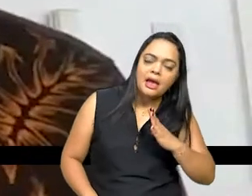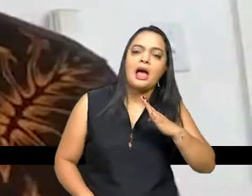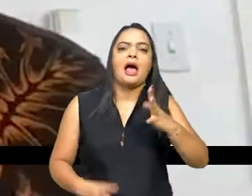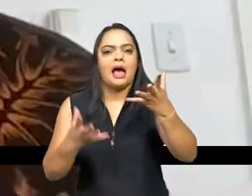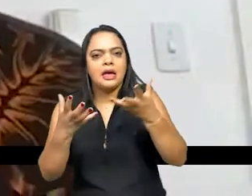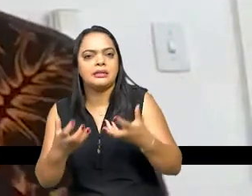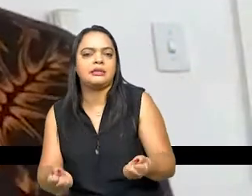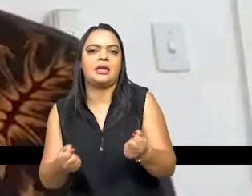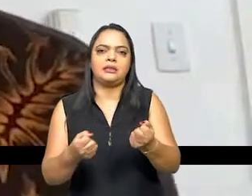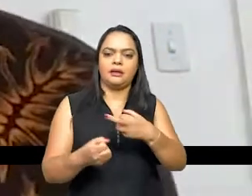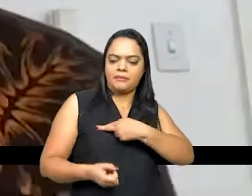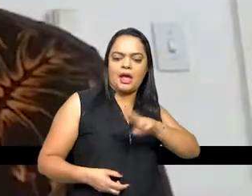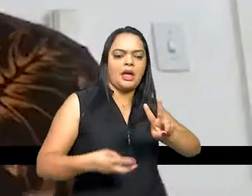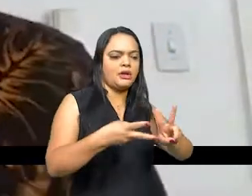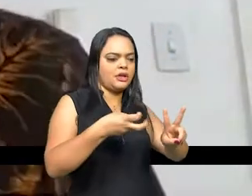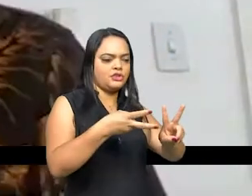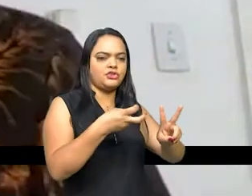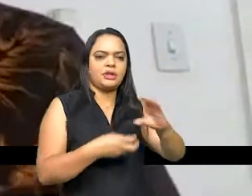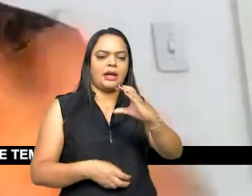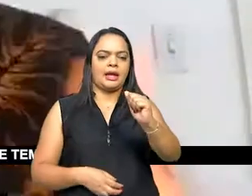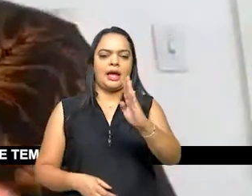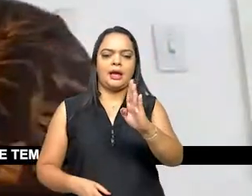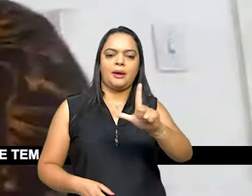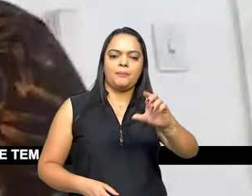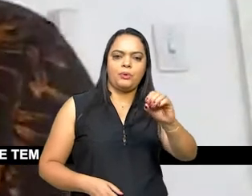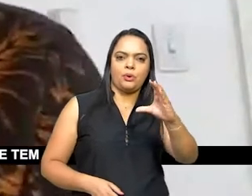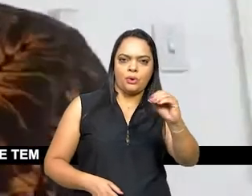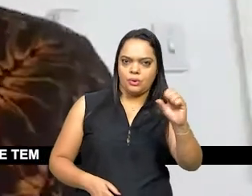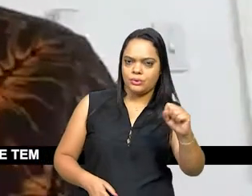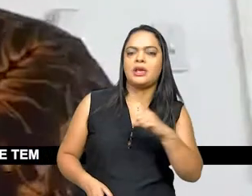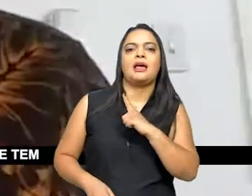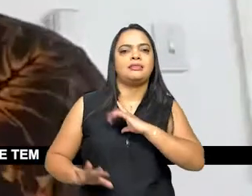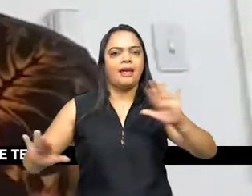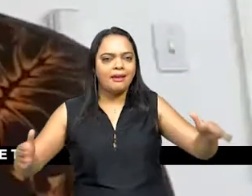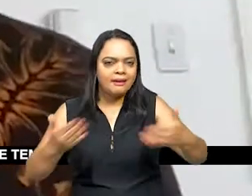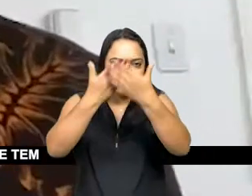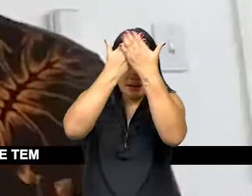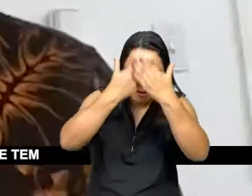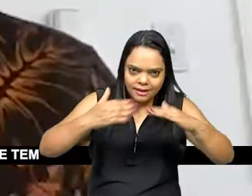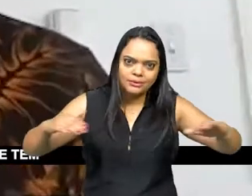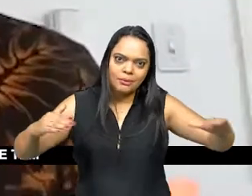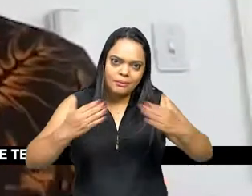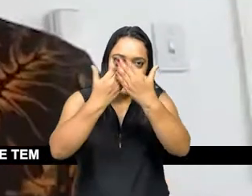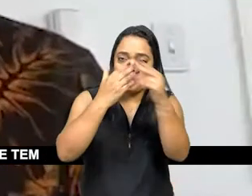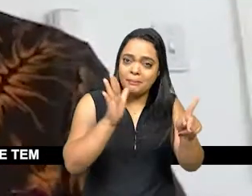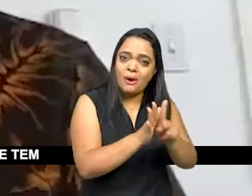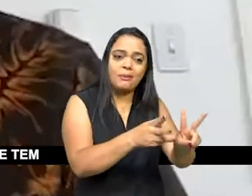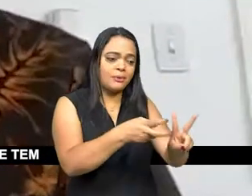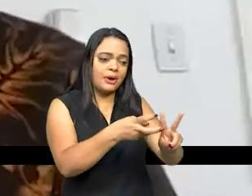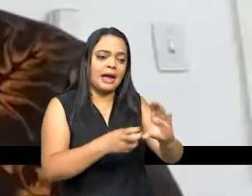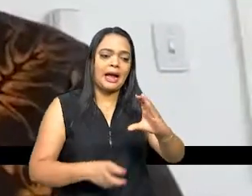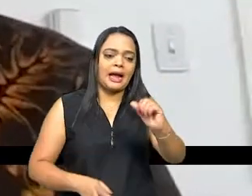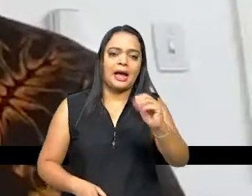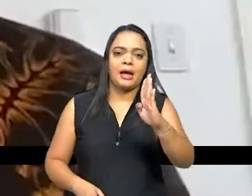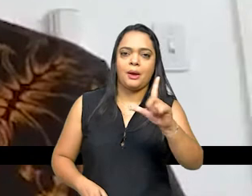religiosidades indígenas, por exemplo, os caboclos, né? Tem candomblé de caboclo, inclusive, em diferentes regiões do país. Aqui no Rio Grande do Sul, a gente